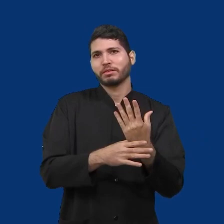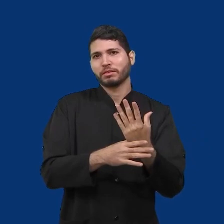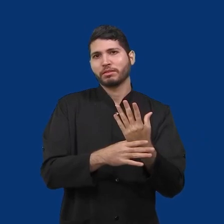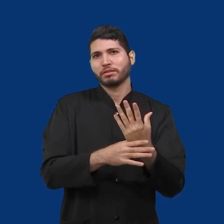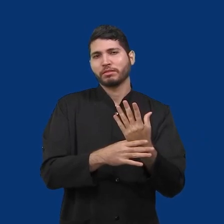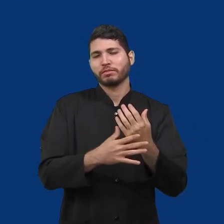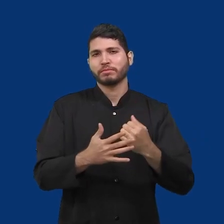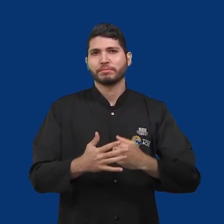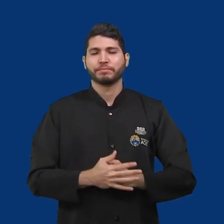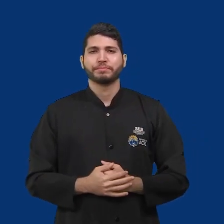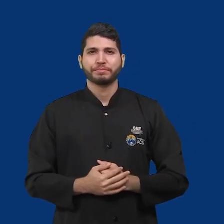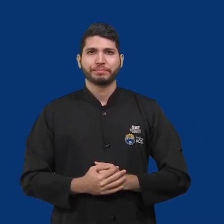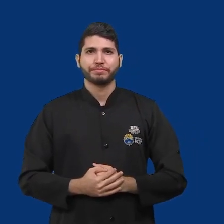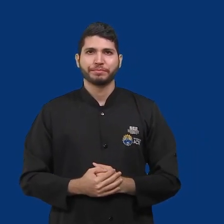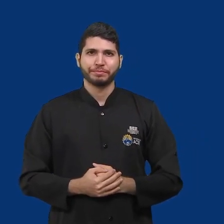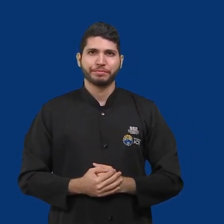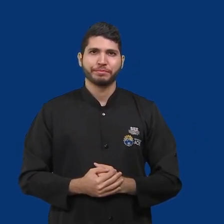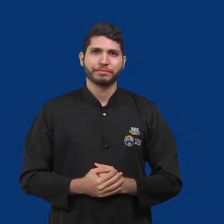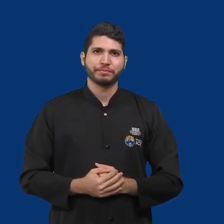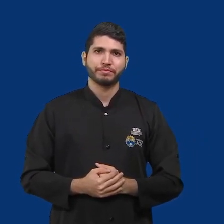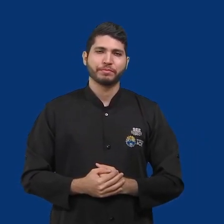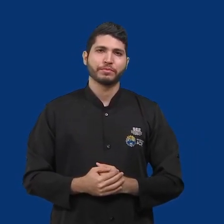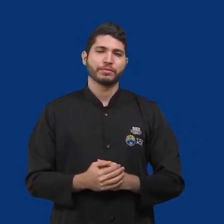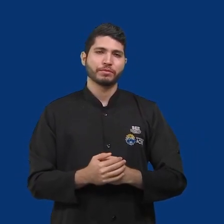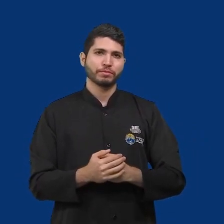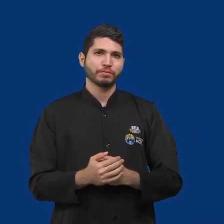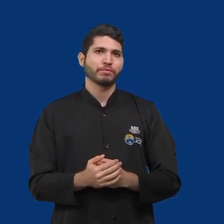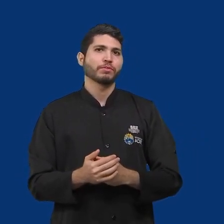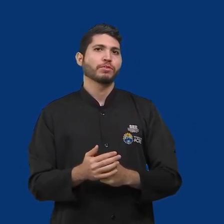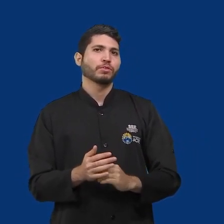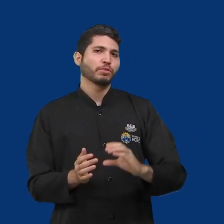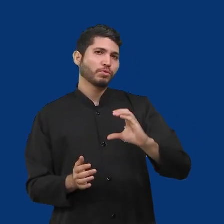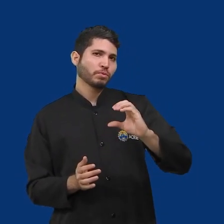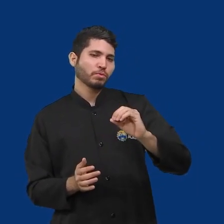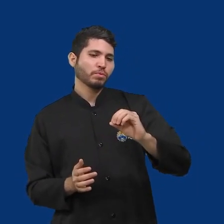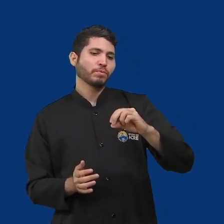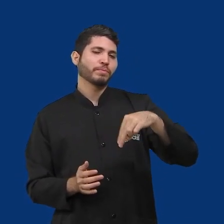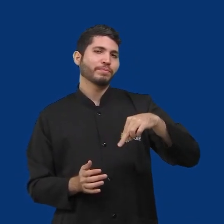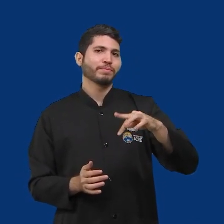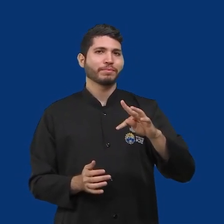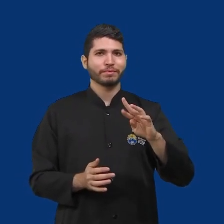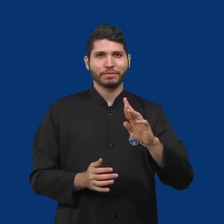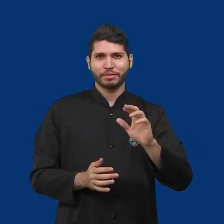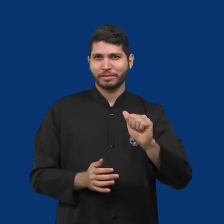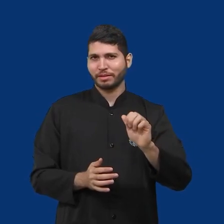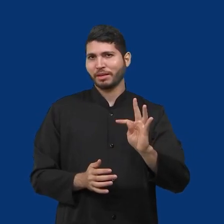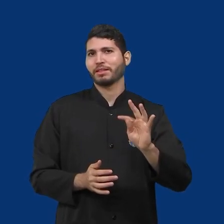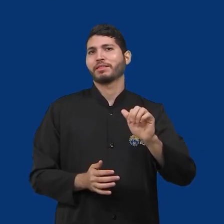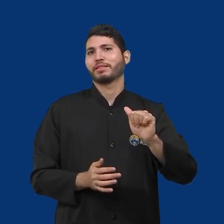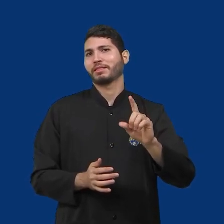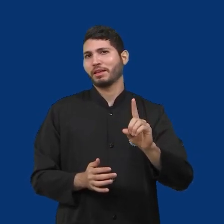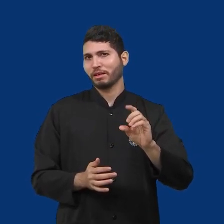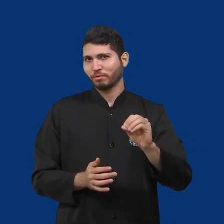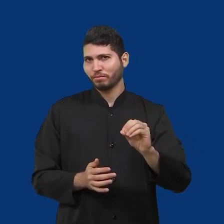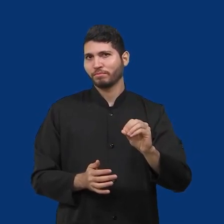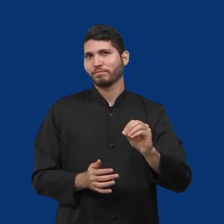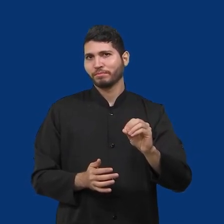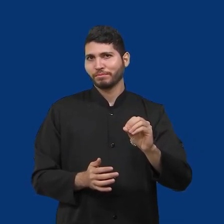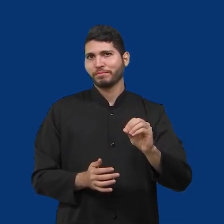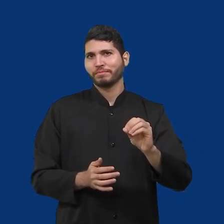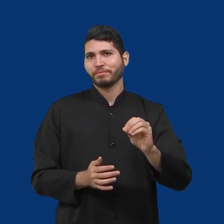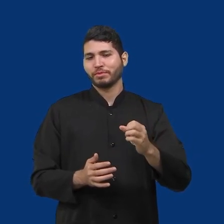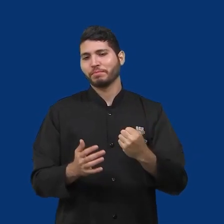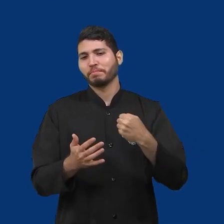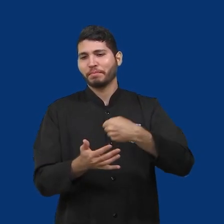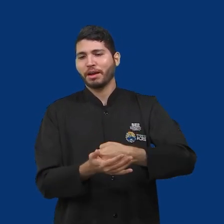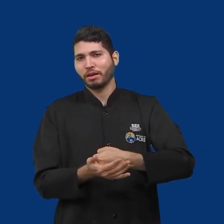no entanto, eles foram contratados para fazer as suas obras nessa galeria de rua. Isso